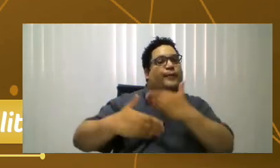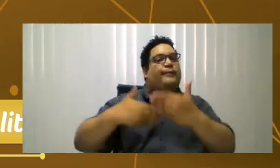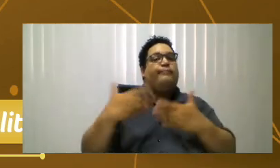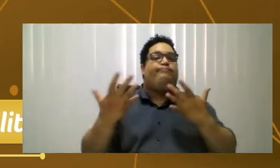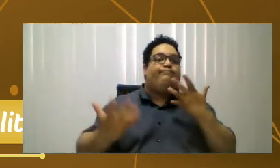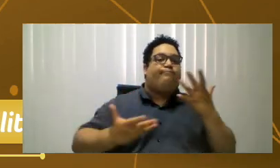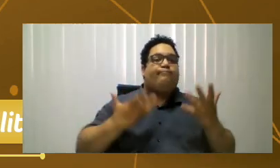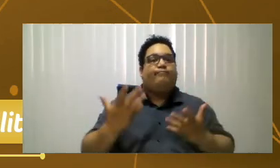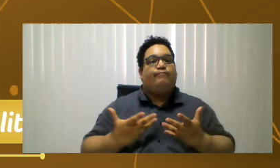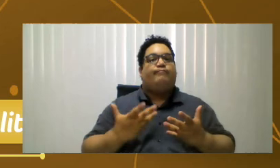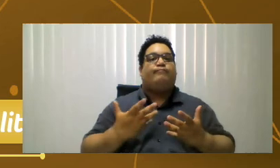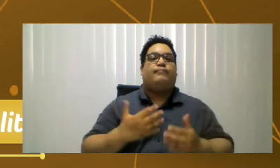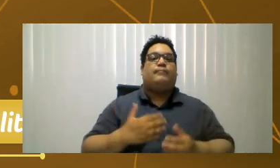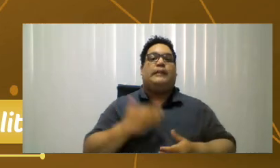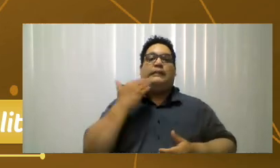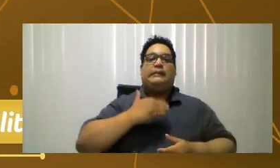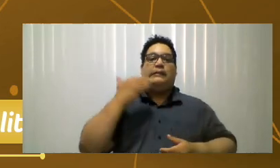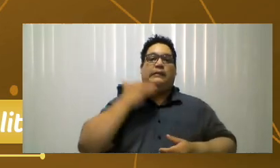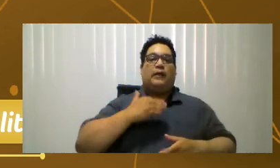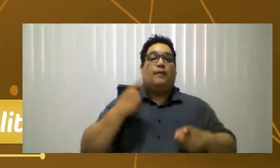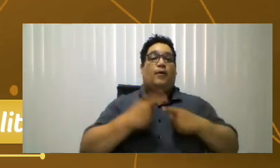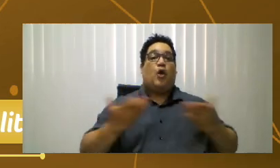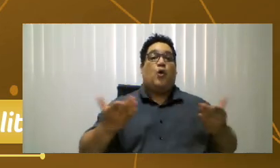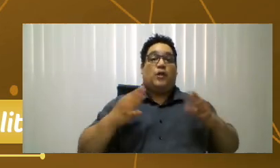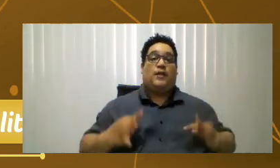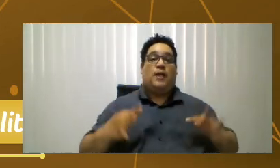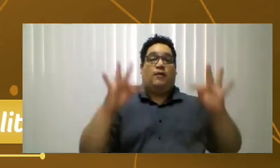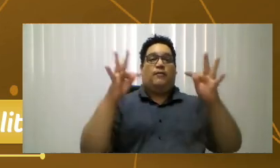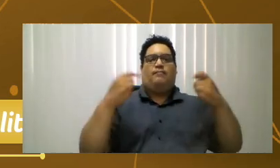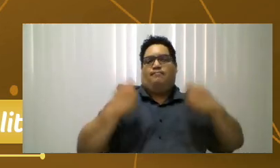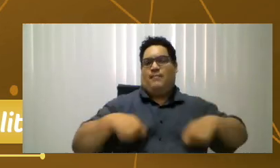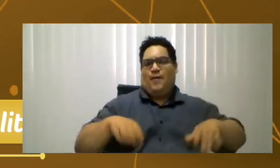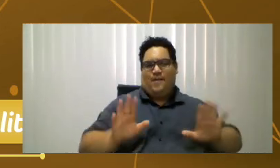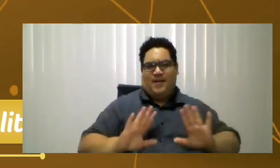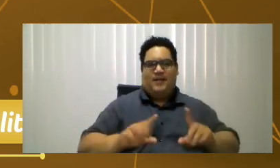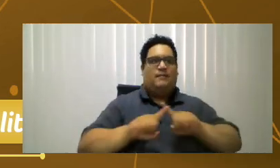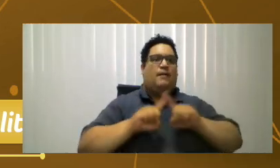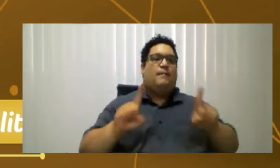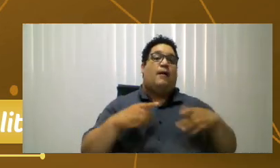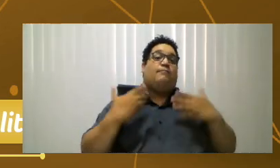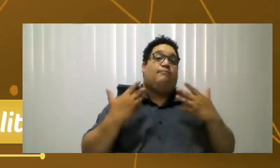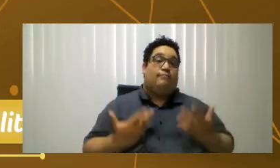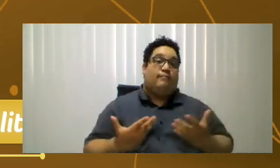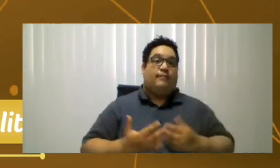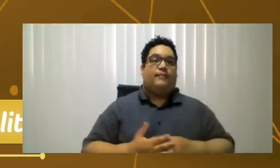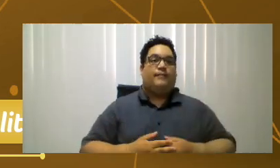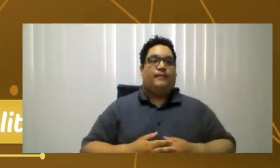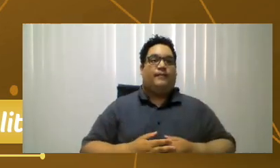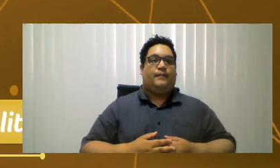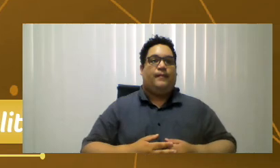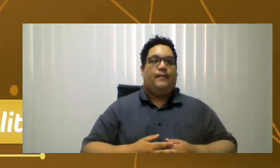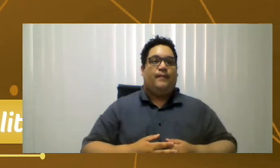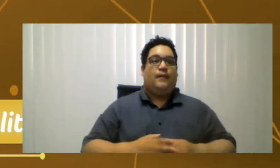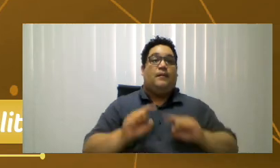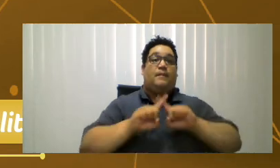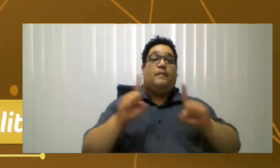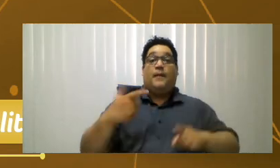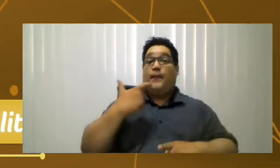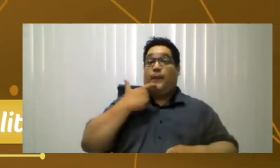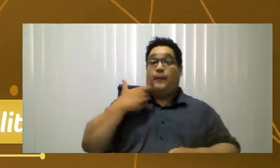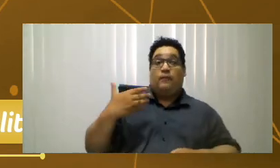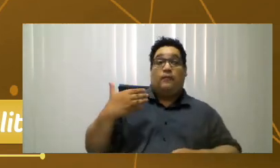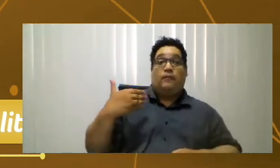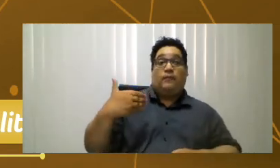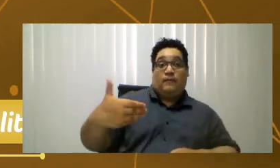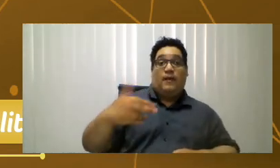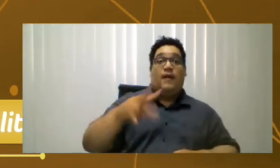dizer, arcaico, porque com a tecnologia que a gente tem hoje não precisava disso, mas que no mais breve possível já vai